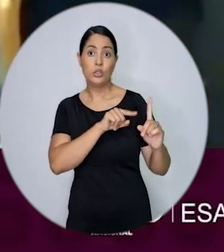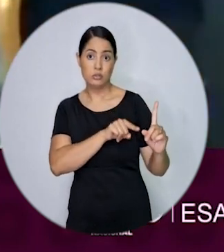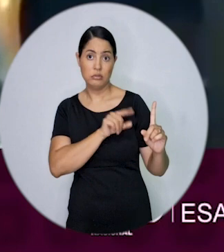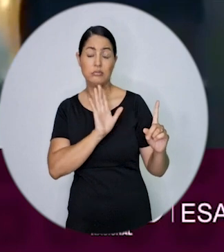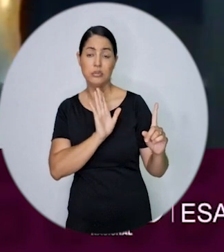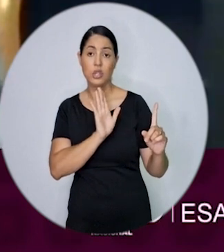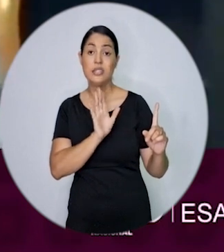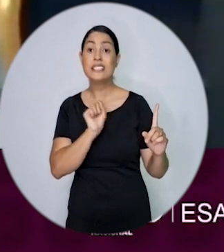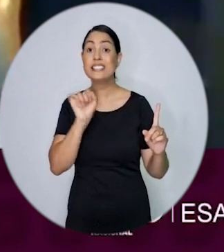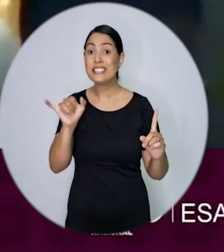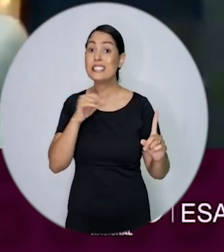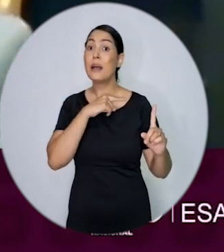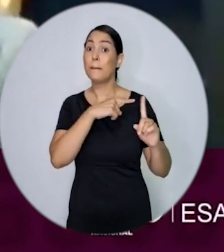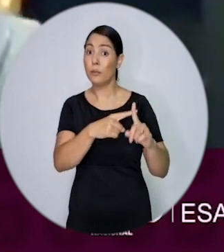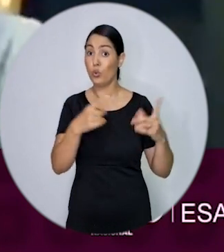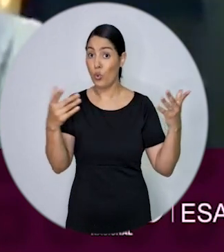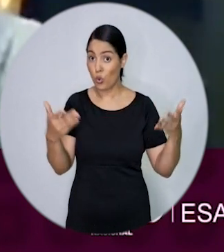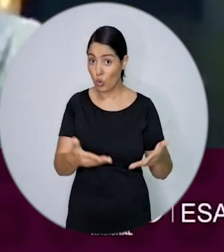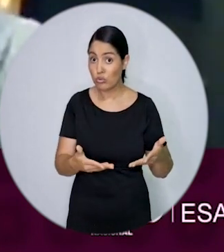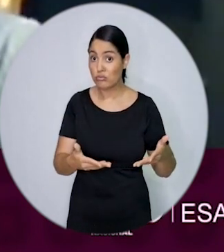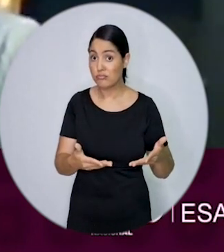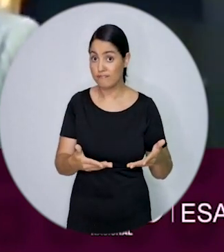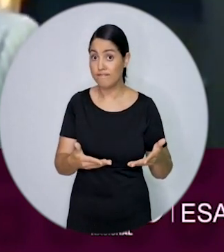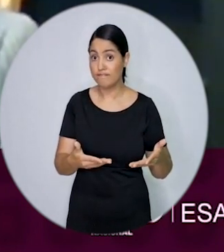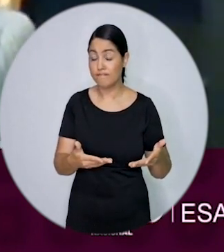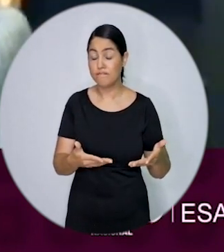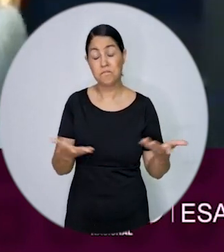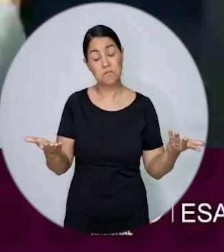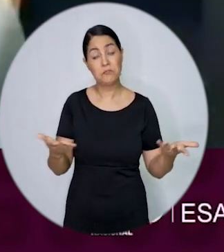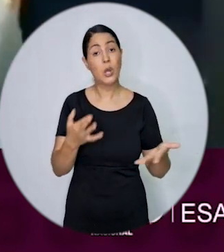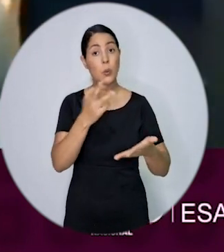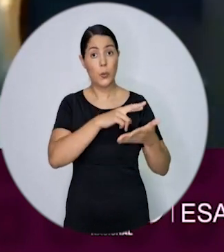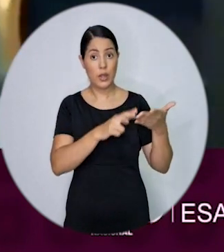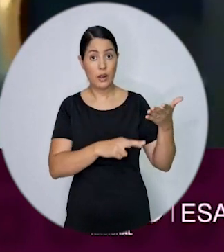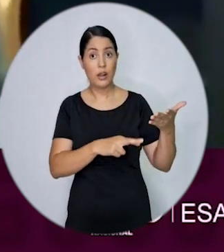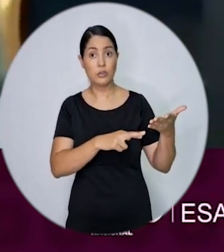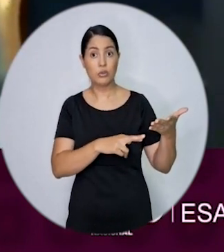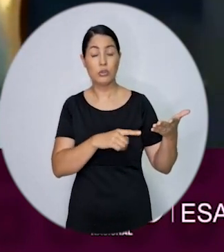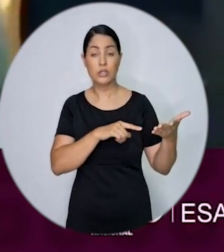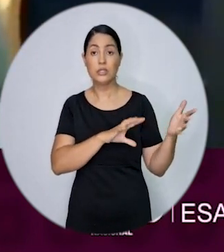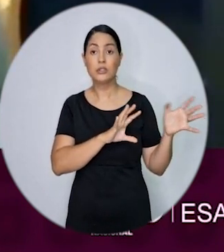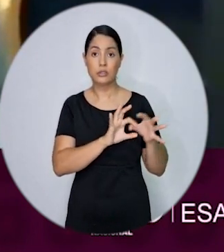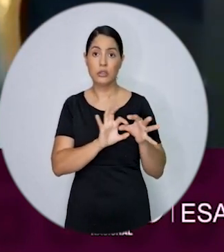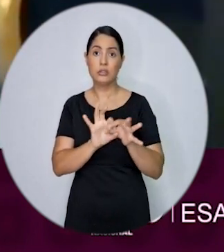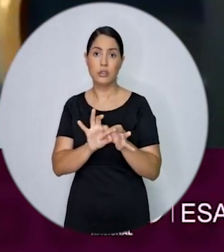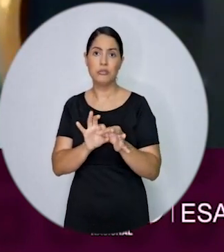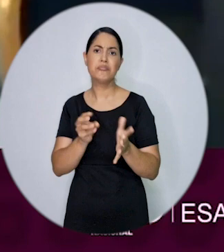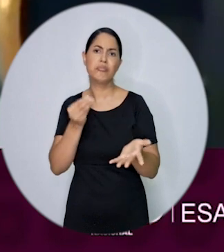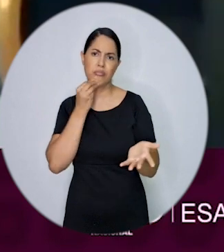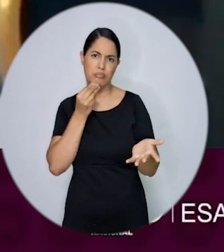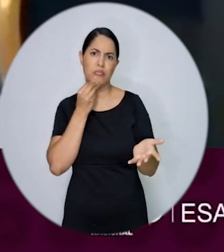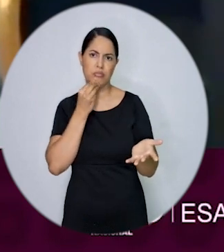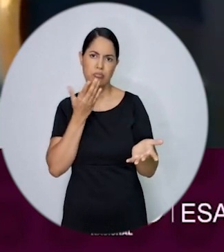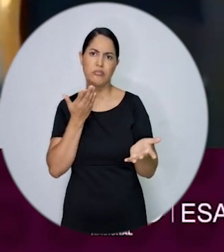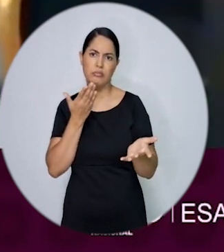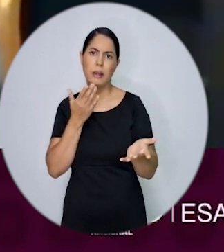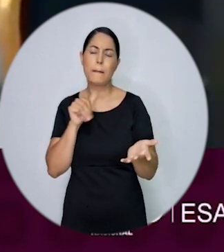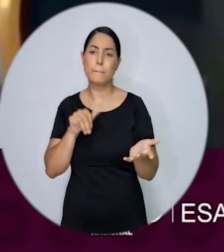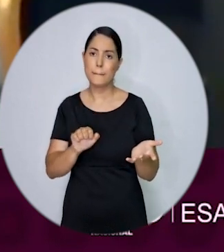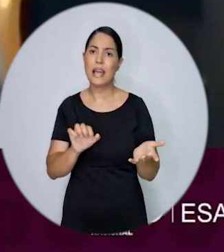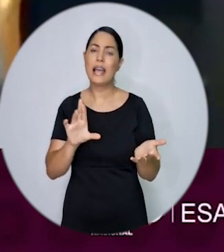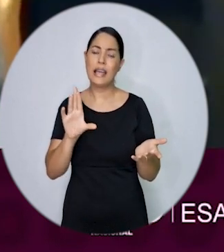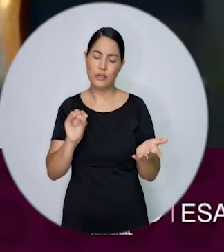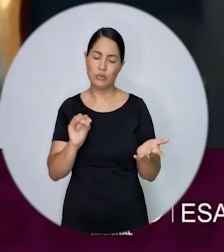positiva, ou hoje seja positiva, o relator passou a poder ingressar no